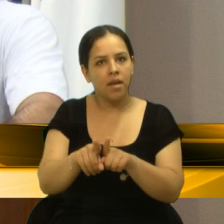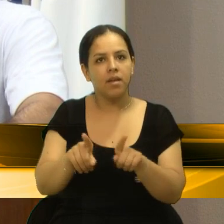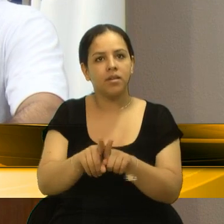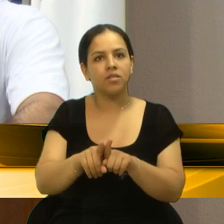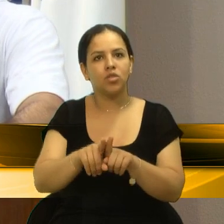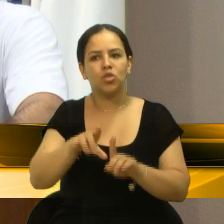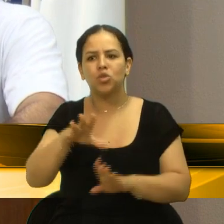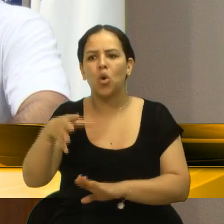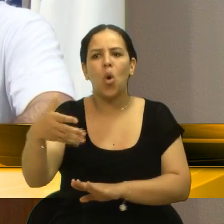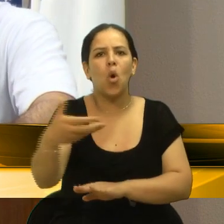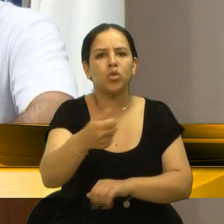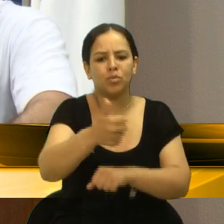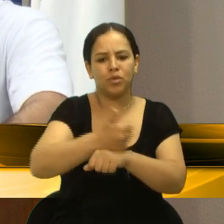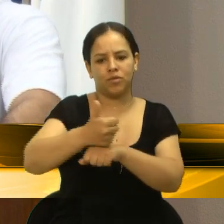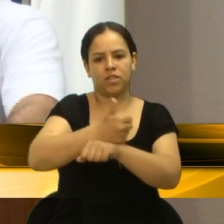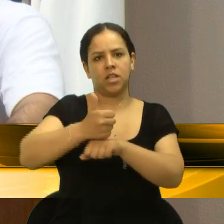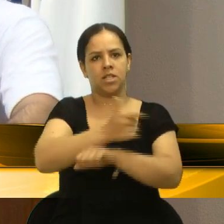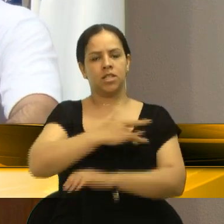saúde,